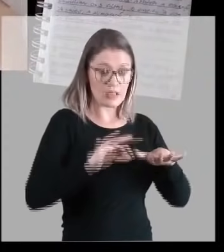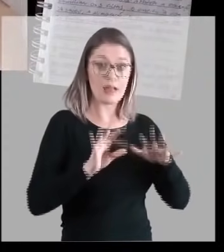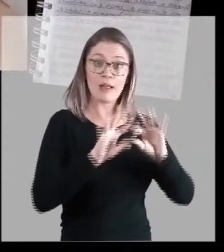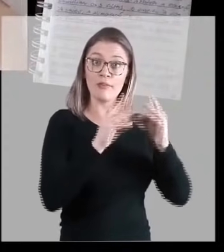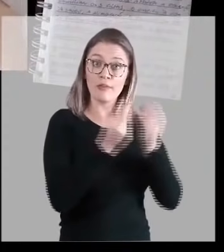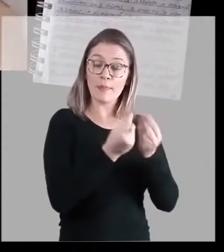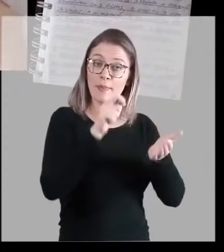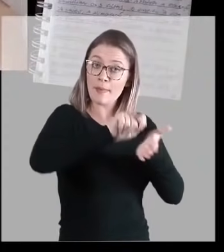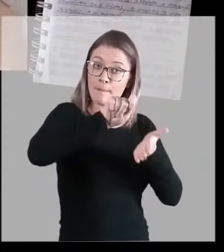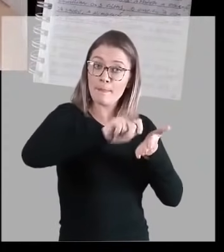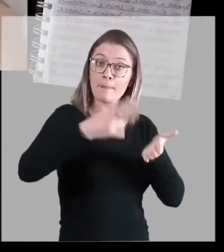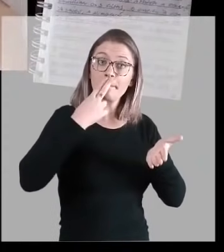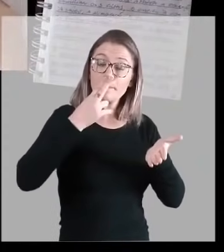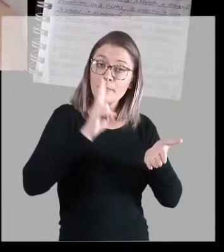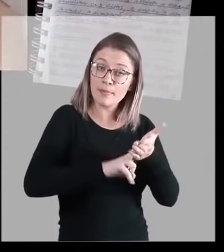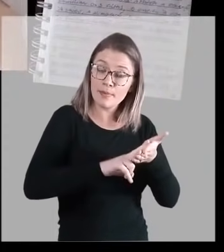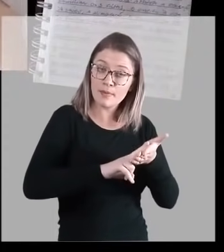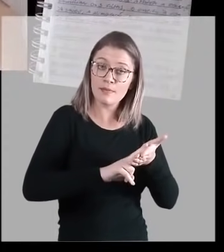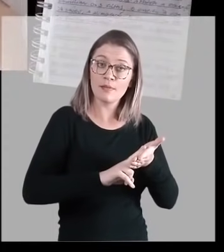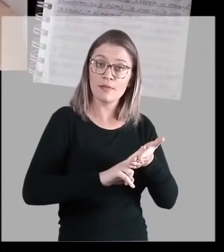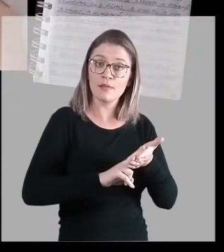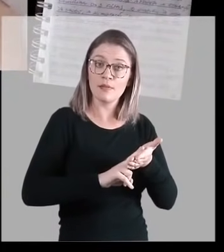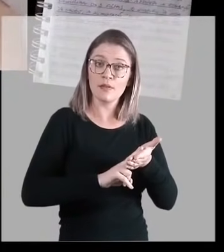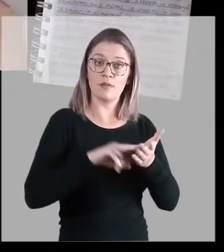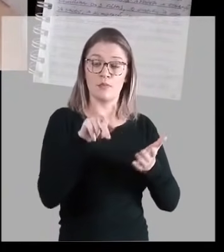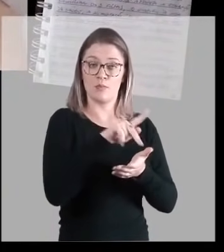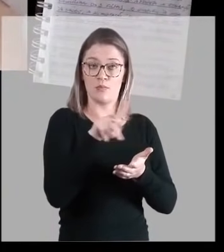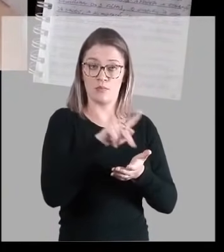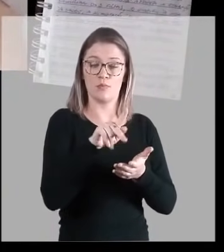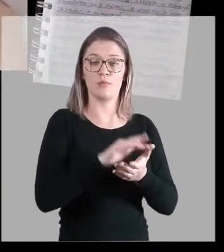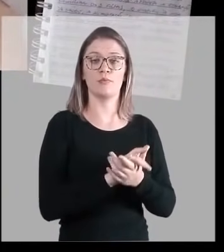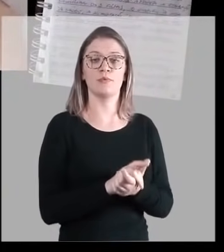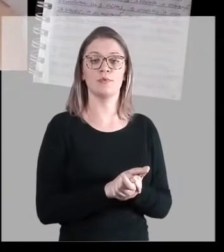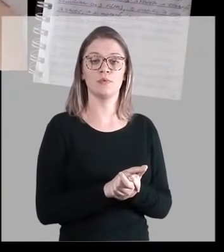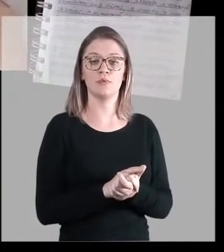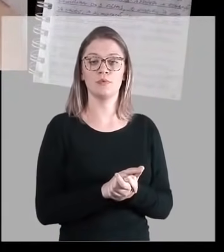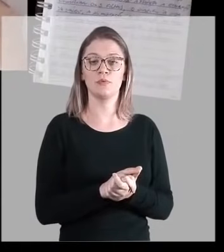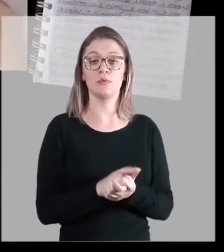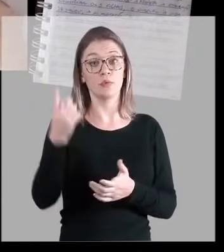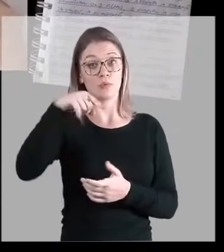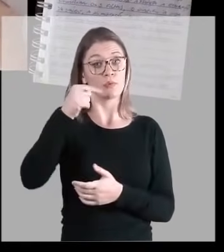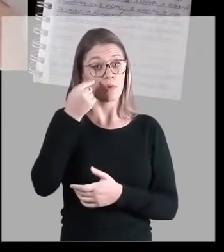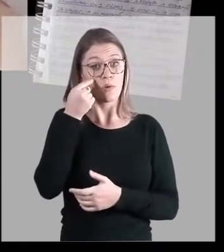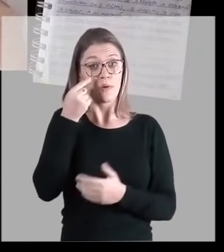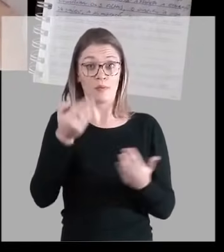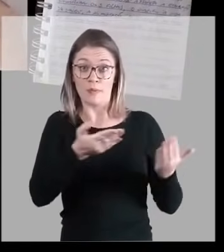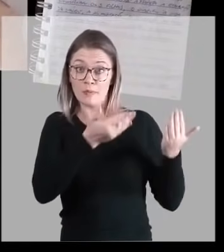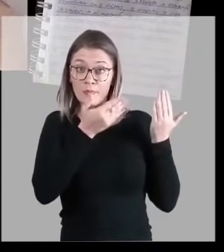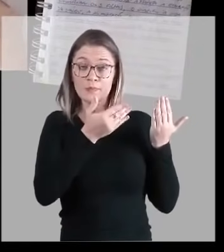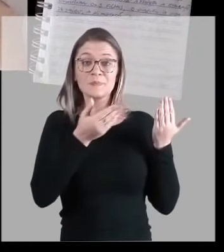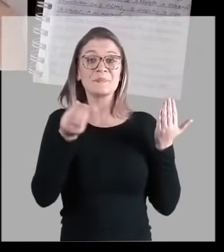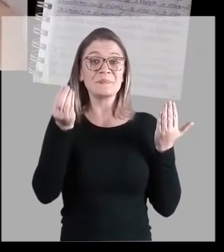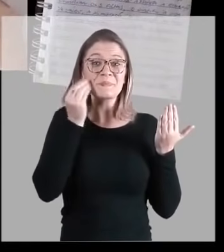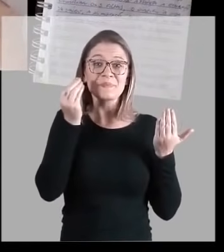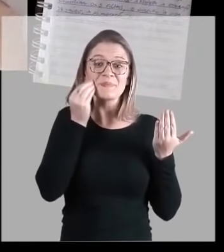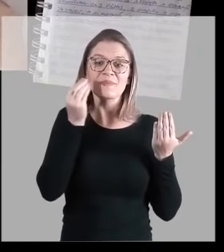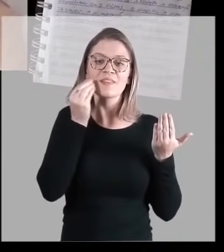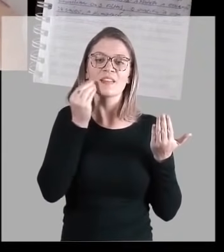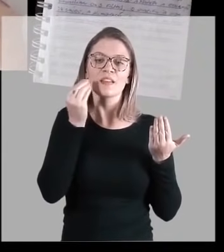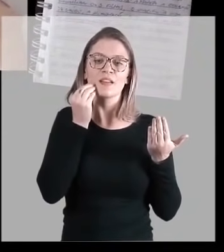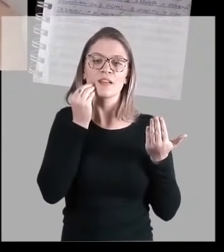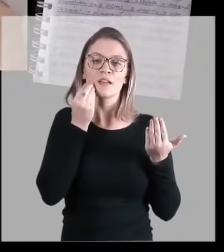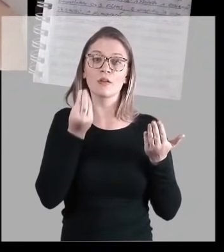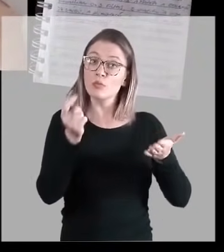escreveram um bilhete, uma carta aos professores. Os senhores estão vendo aí na tela também. Eles tentaram alegar ali, trazer para